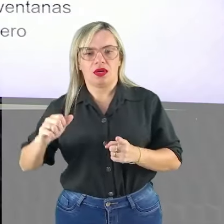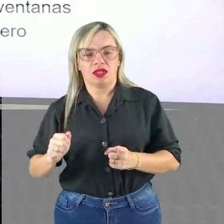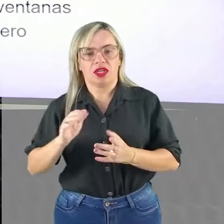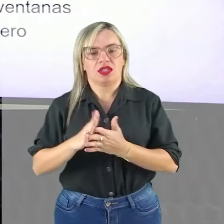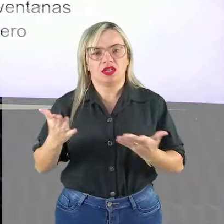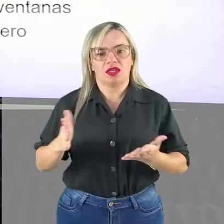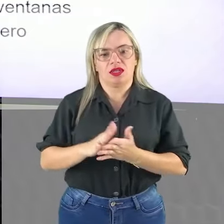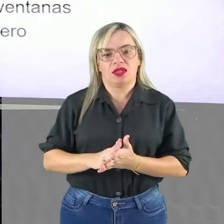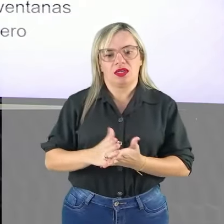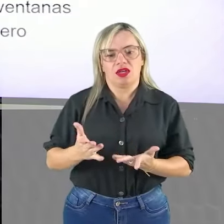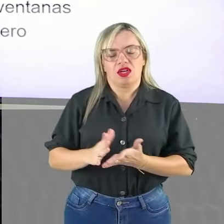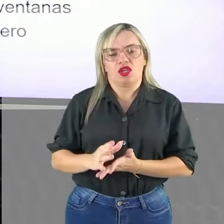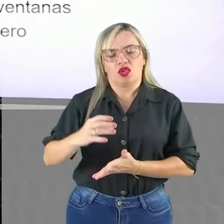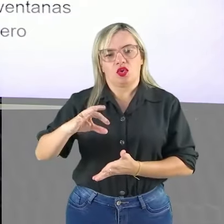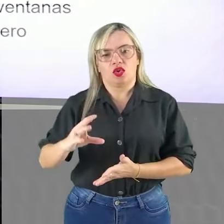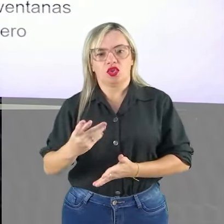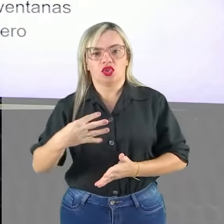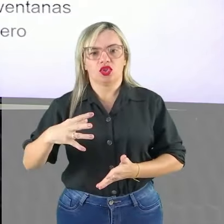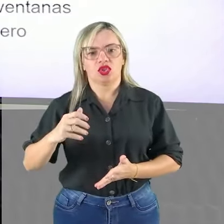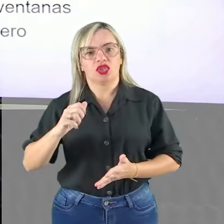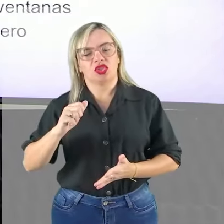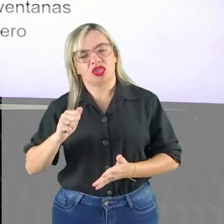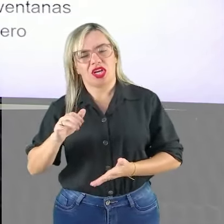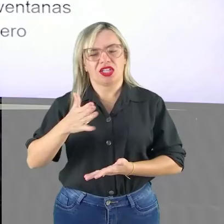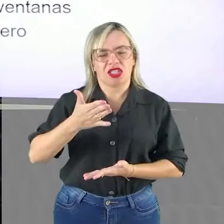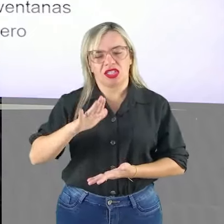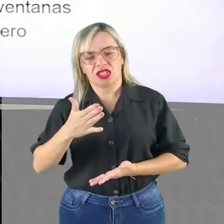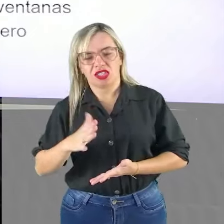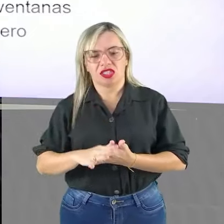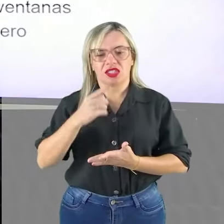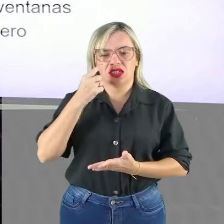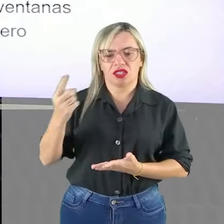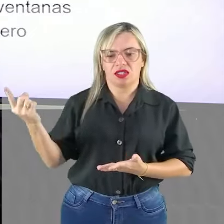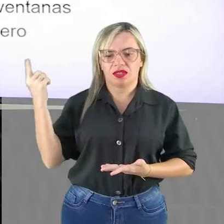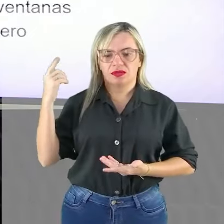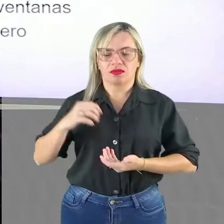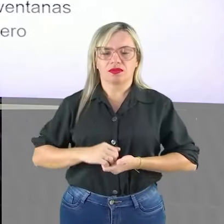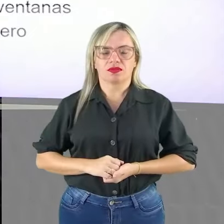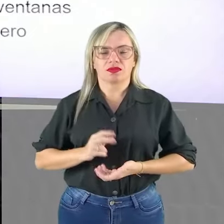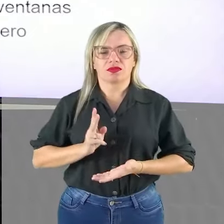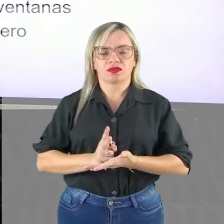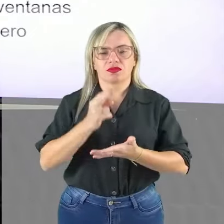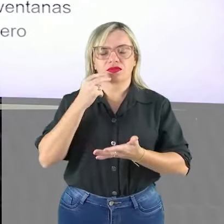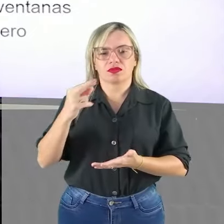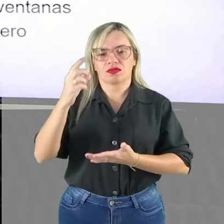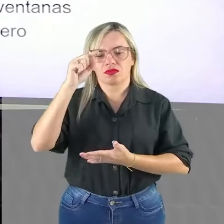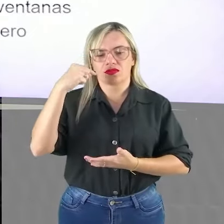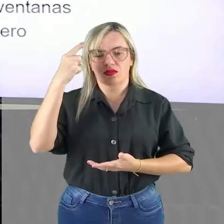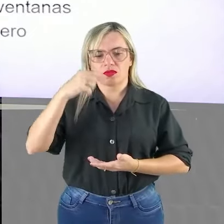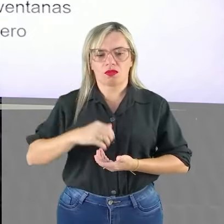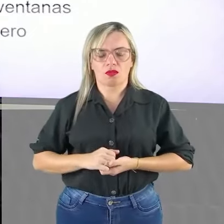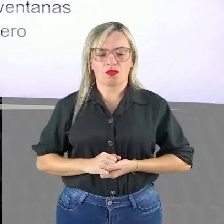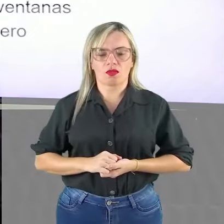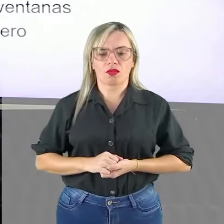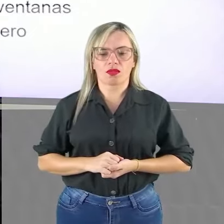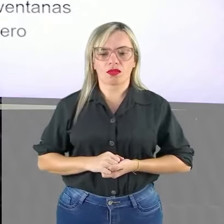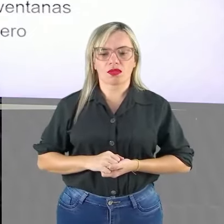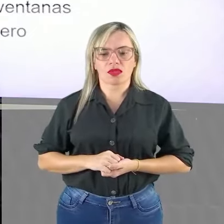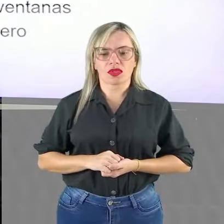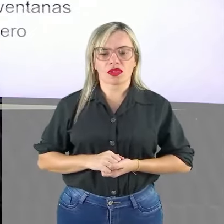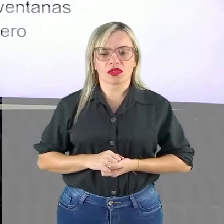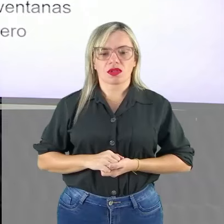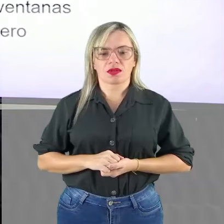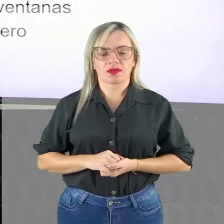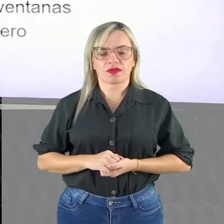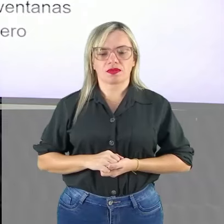mas antipática nunca primeiro queer escoba e PME aer suelo de Sus casas